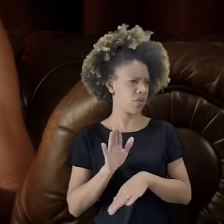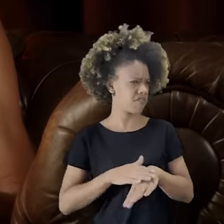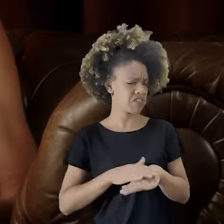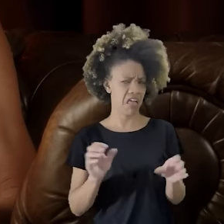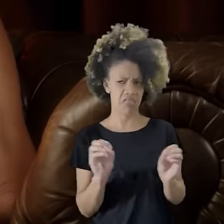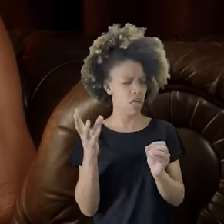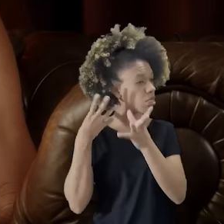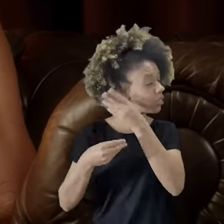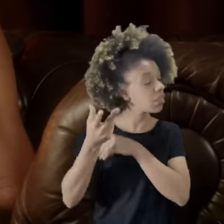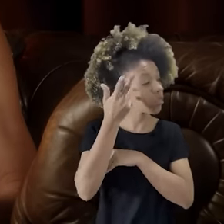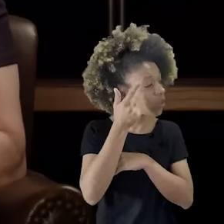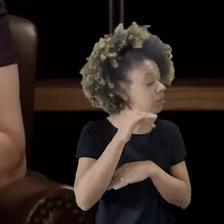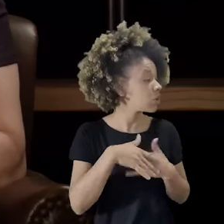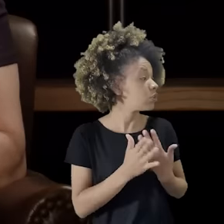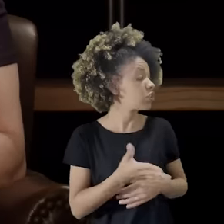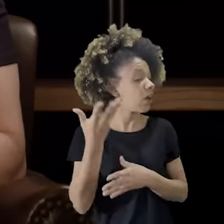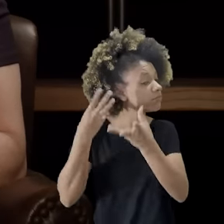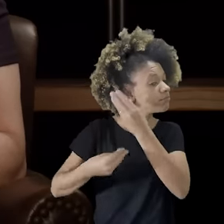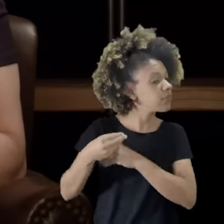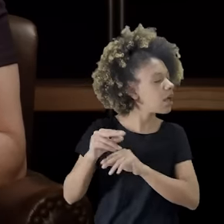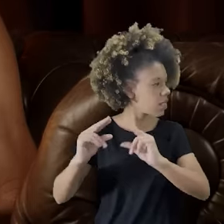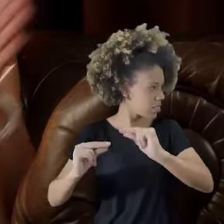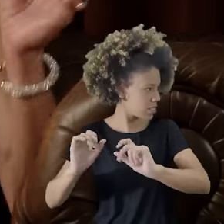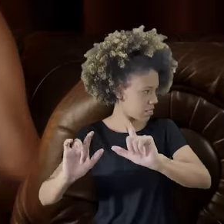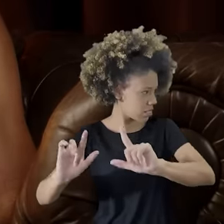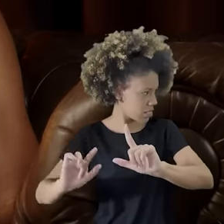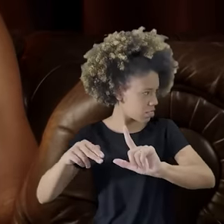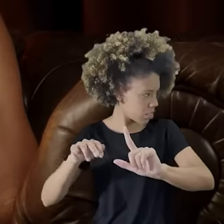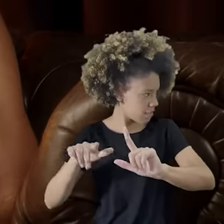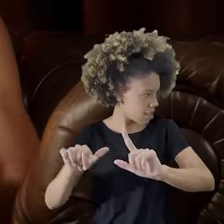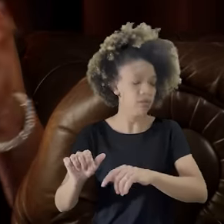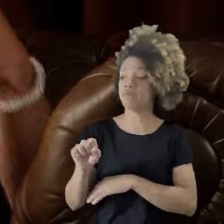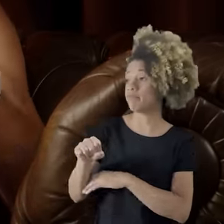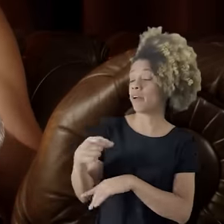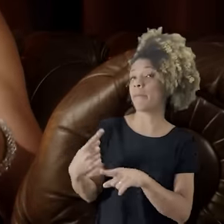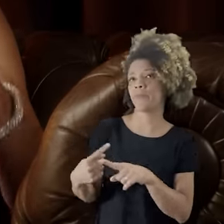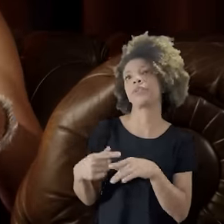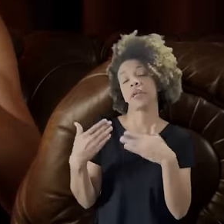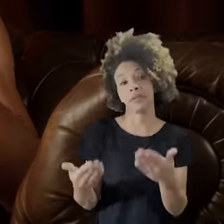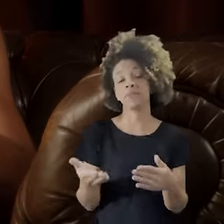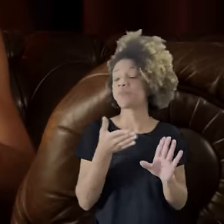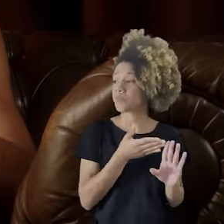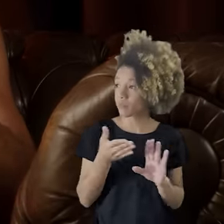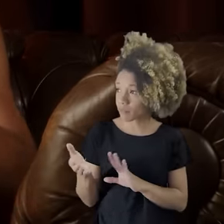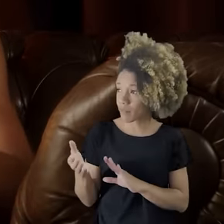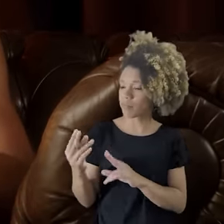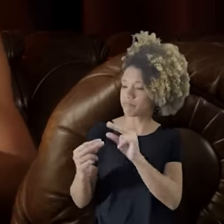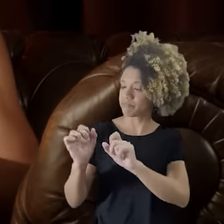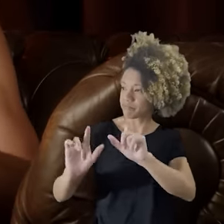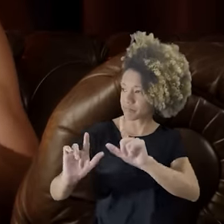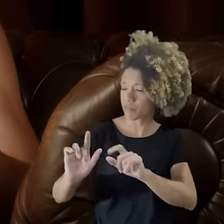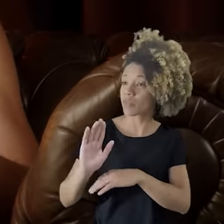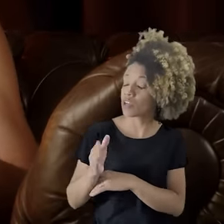fiz nada no meu cabelo natural grande na época da novela isso é porque aí nessa época da